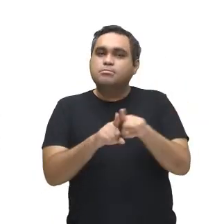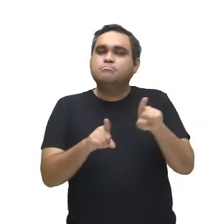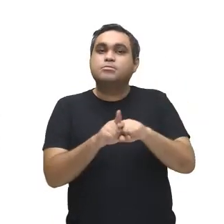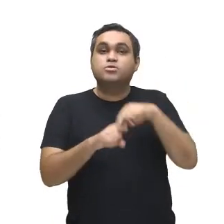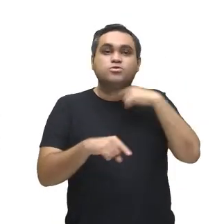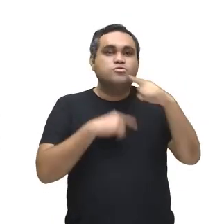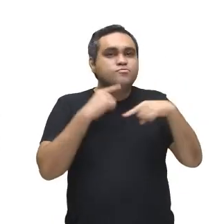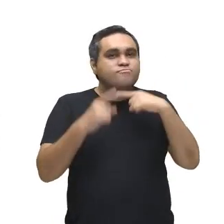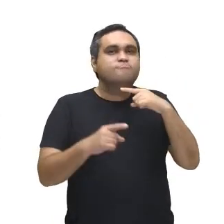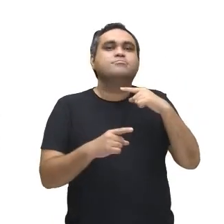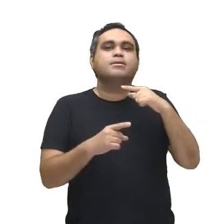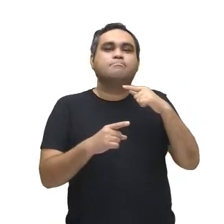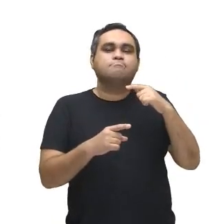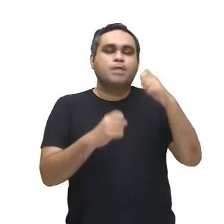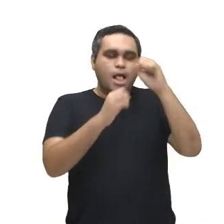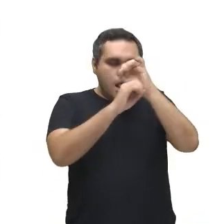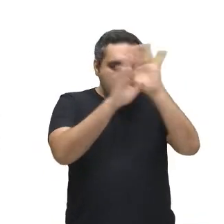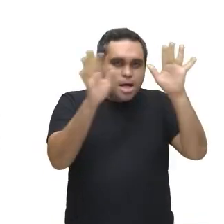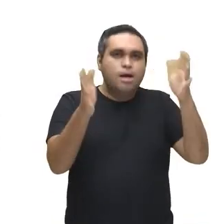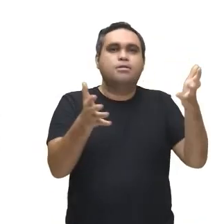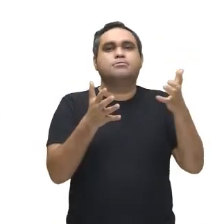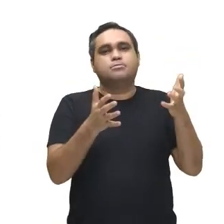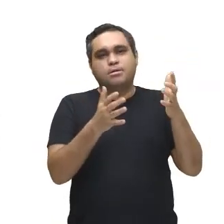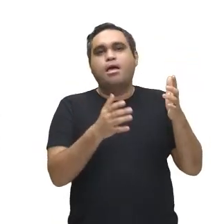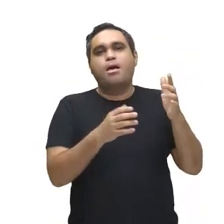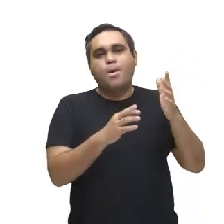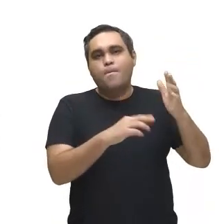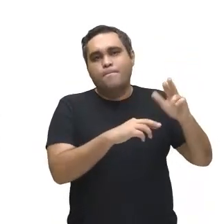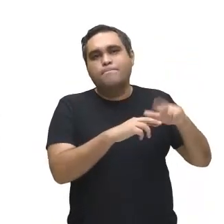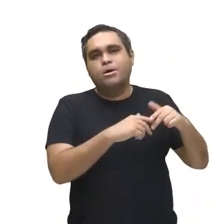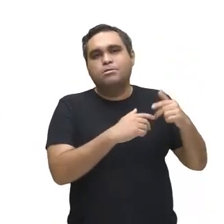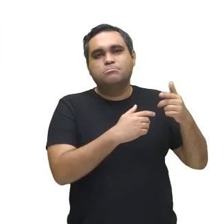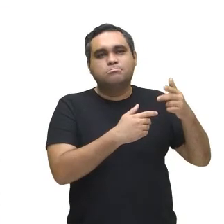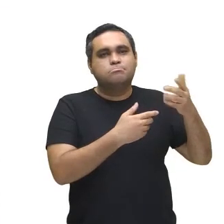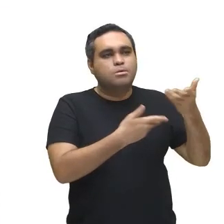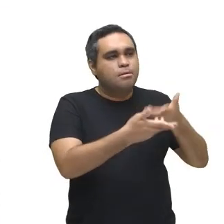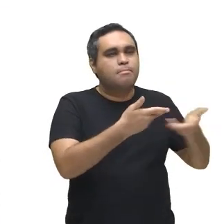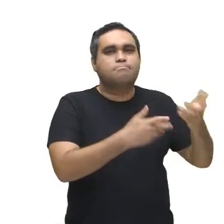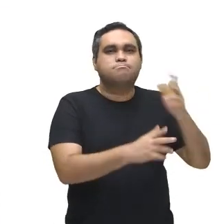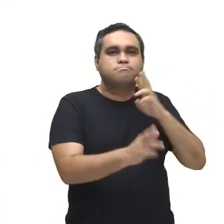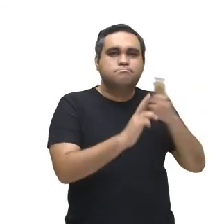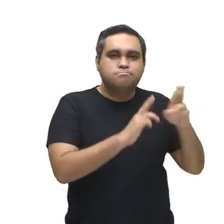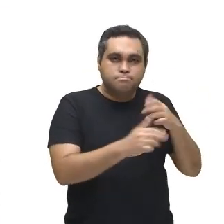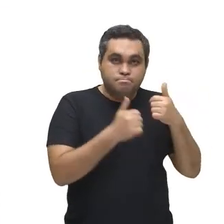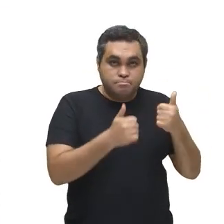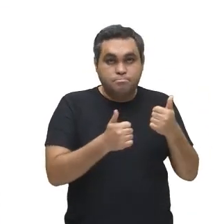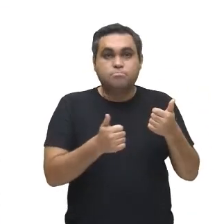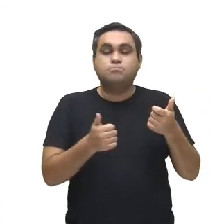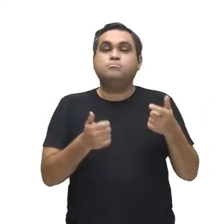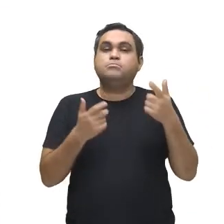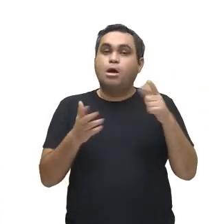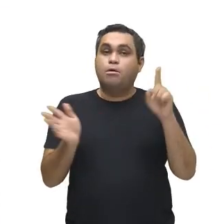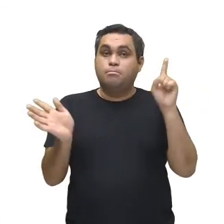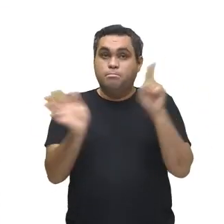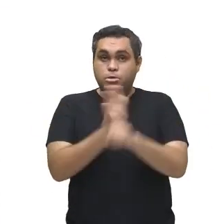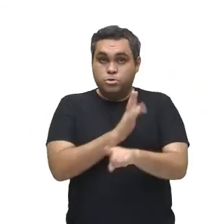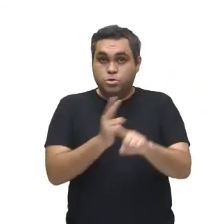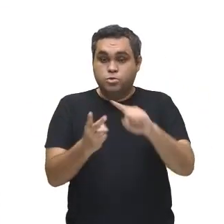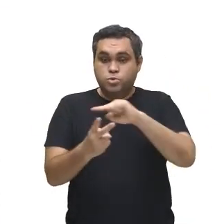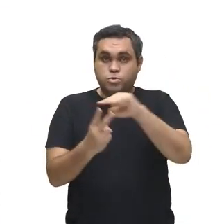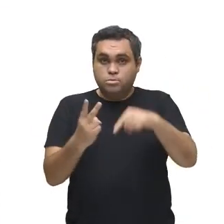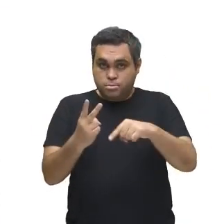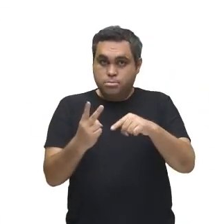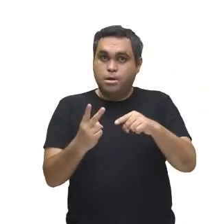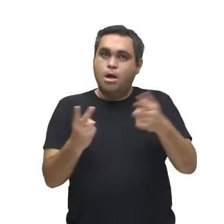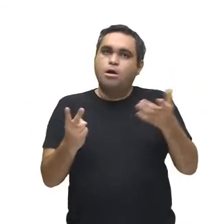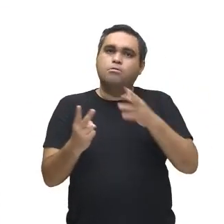e isso é de fundamental importância. Antes do nosso intervalo, eu passei para vocês 2 questões. Agora a gente vai responder de